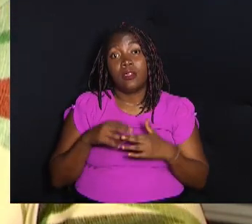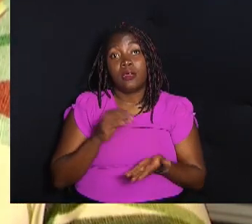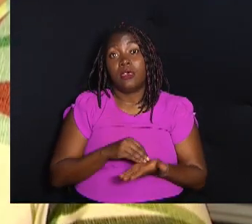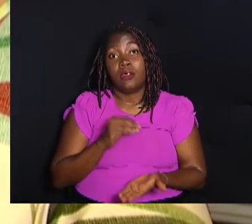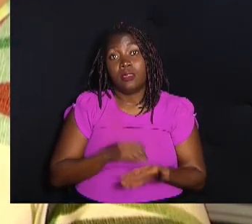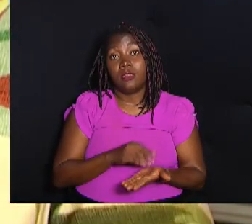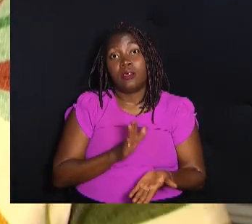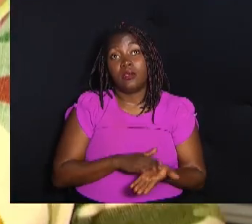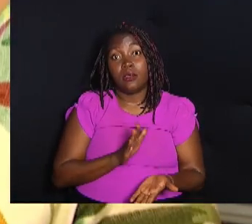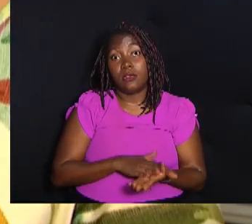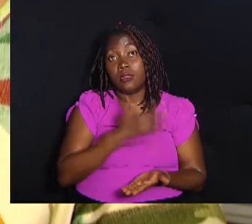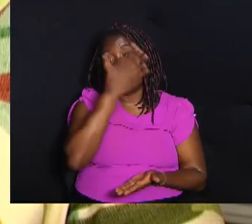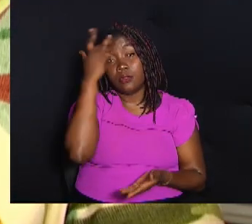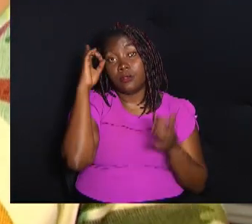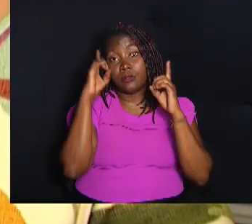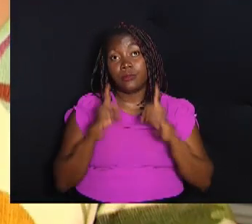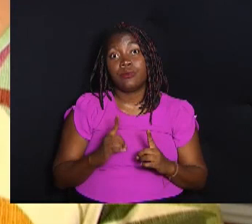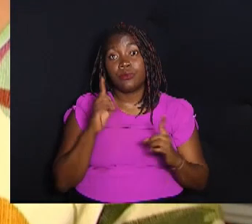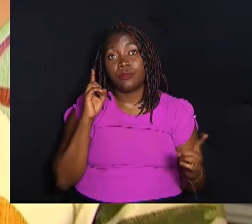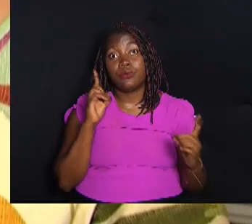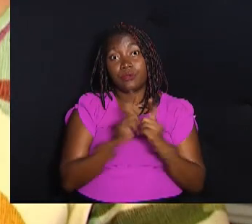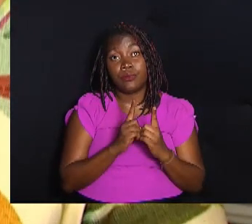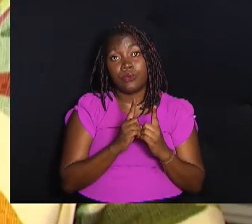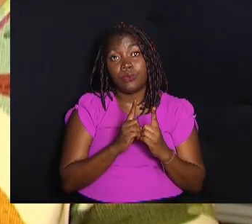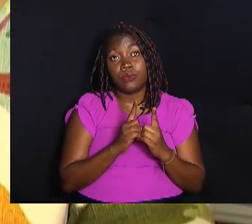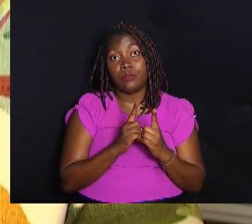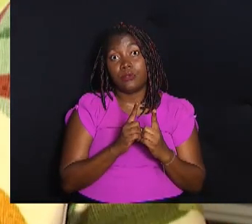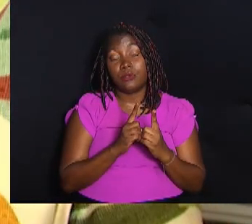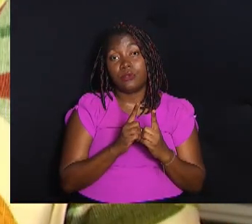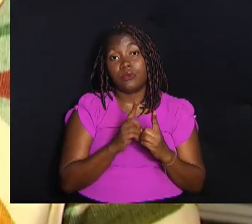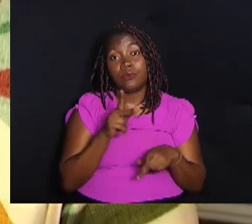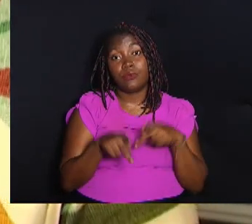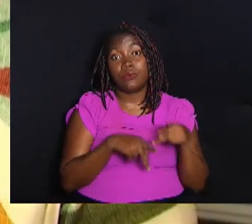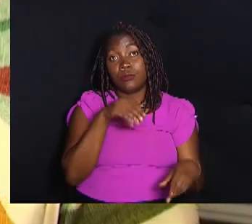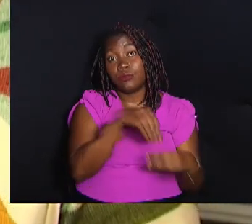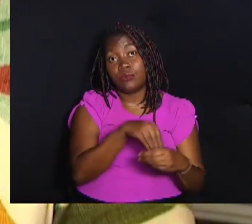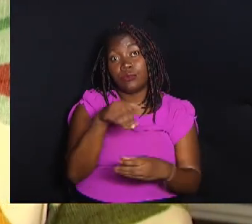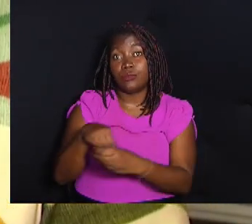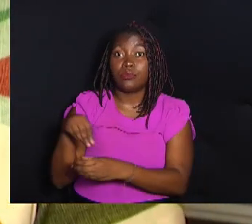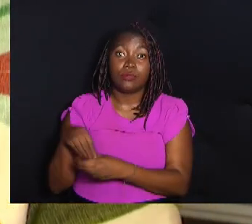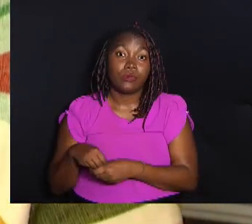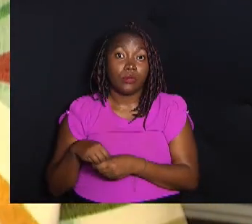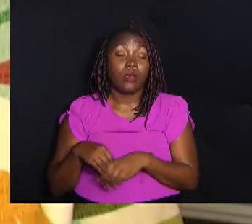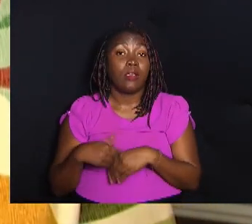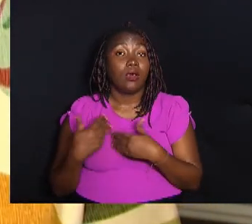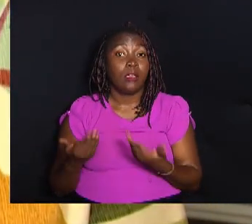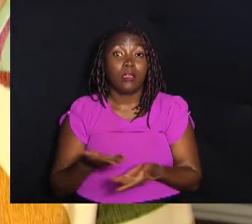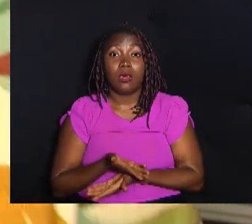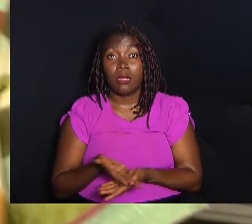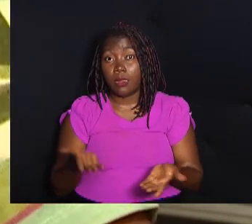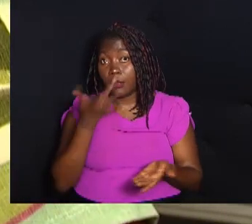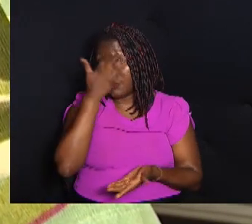eh de serem atendidas nos equipamentos públicos então o equipamento público eh muitas vezes a pessoa com